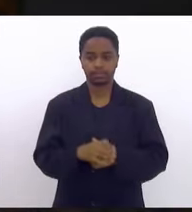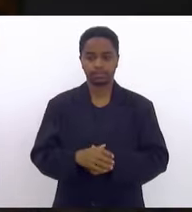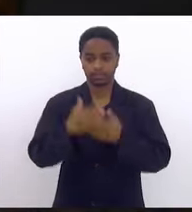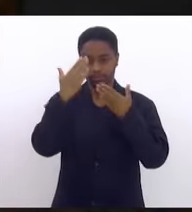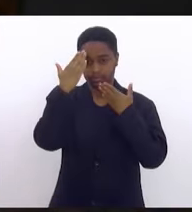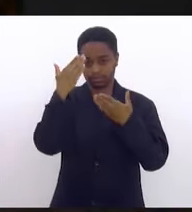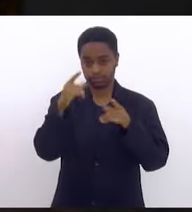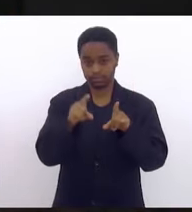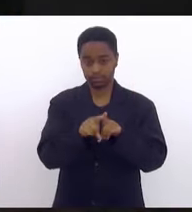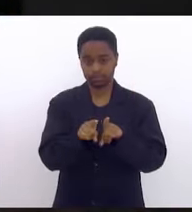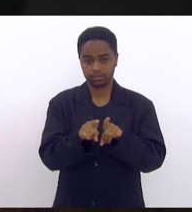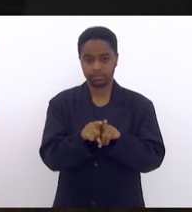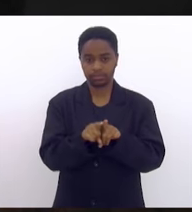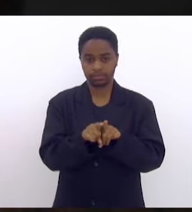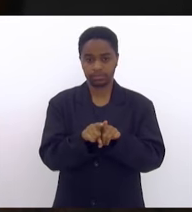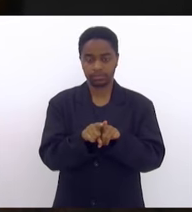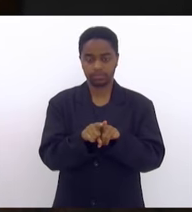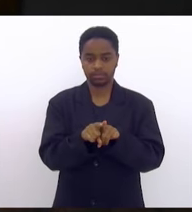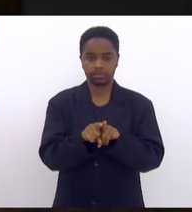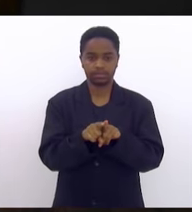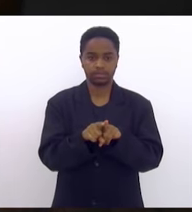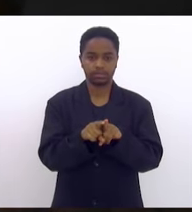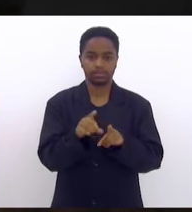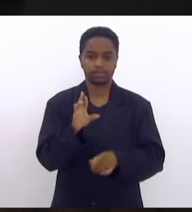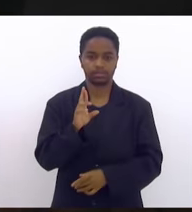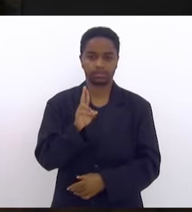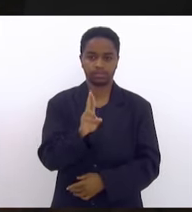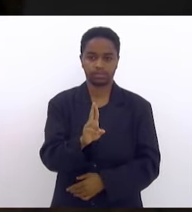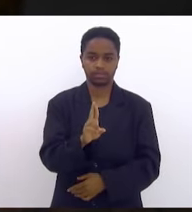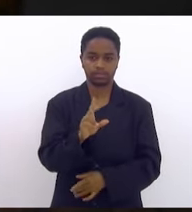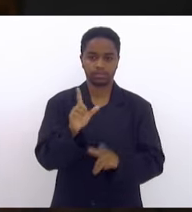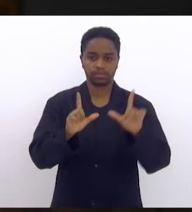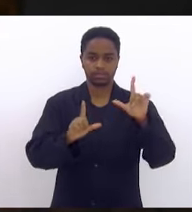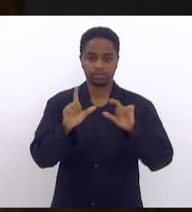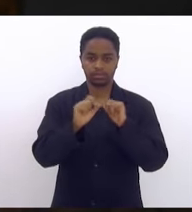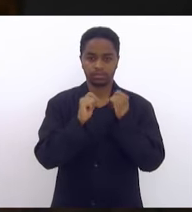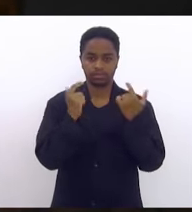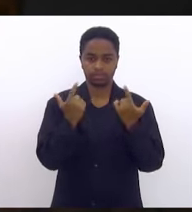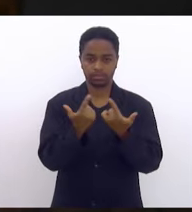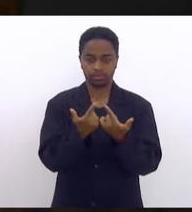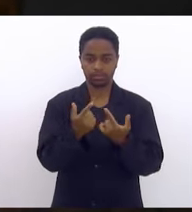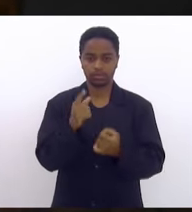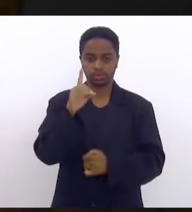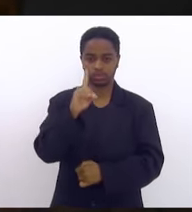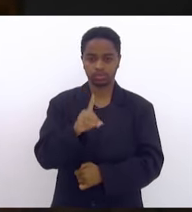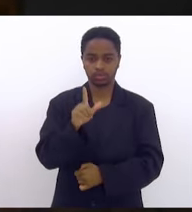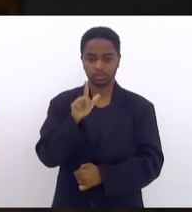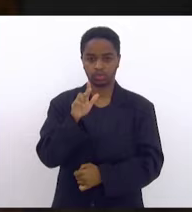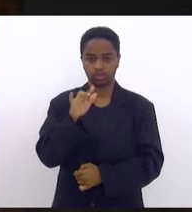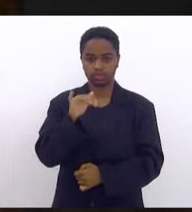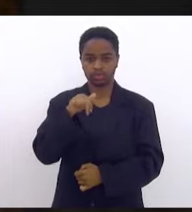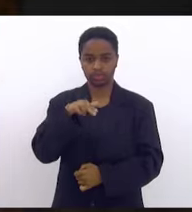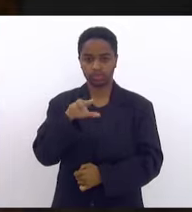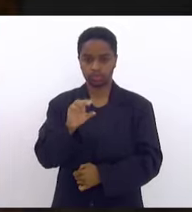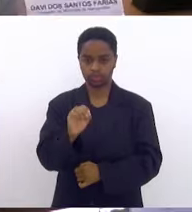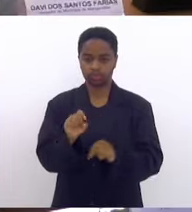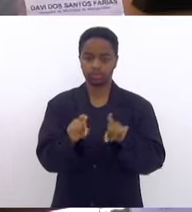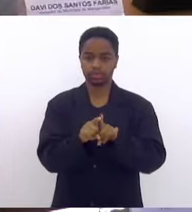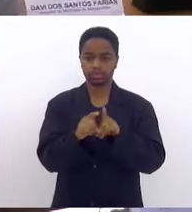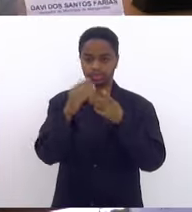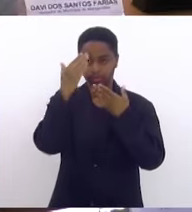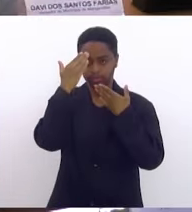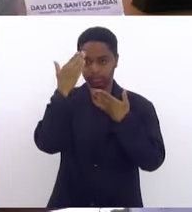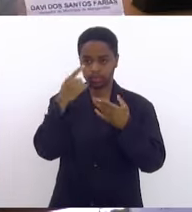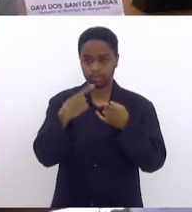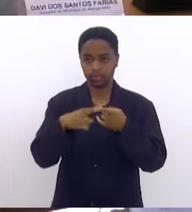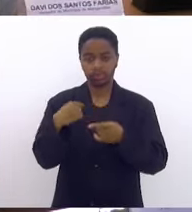Agradecer também aqui, em nome da TV Alerj, nosso diretor Luciano também. Obrigado, Luciano, por ter